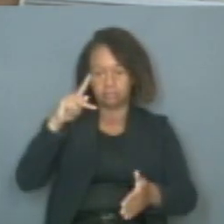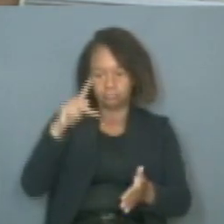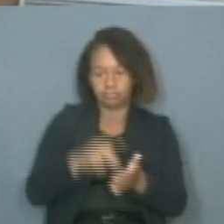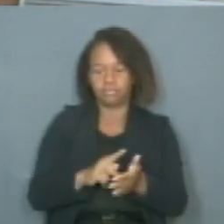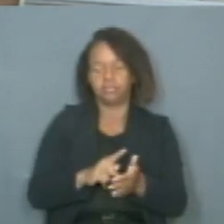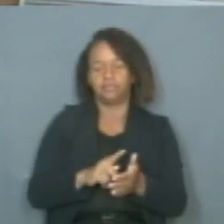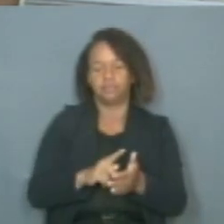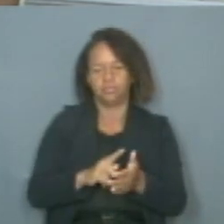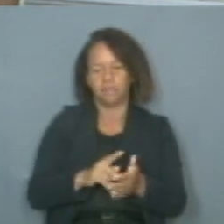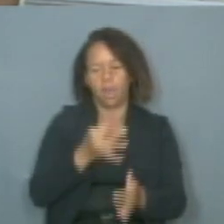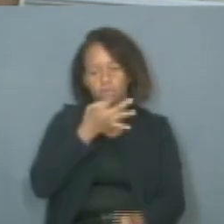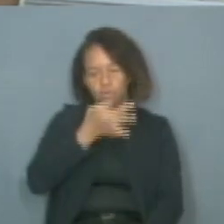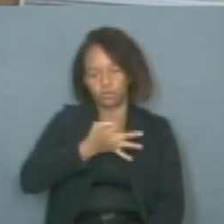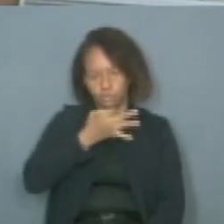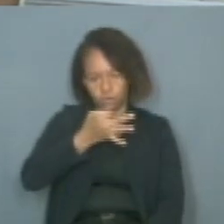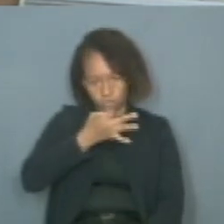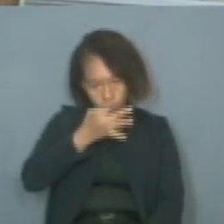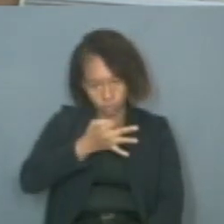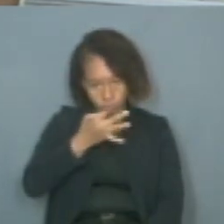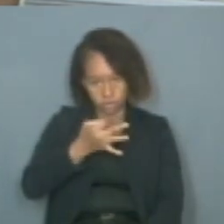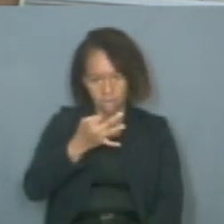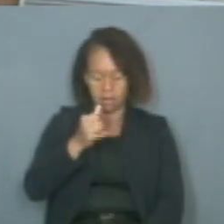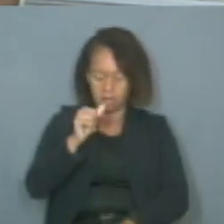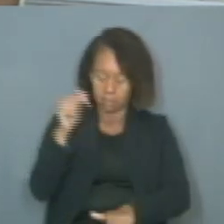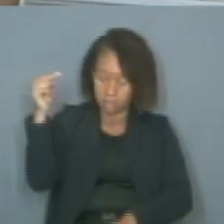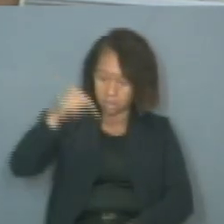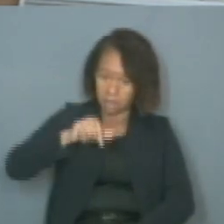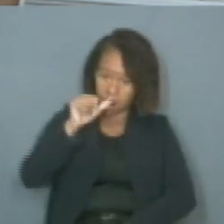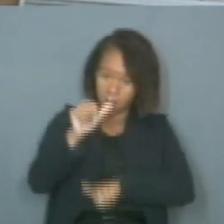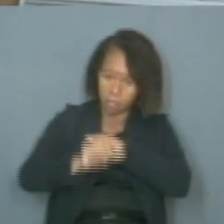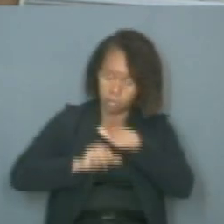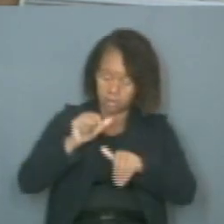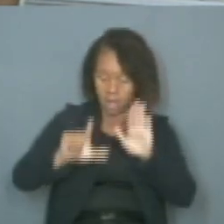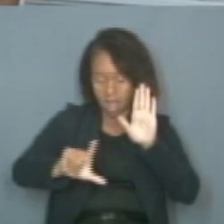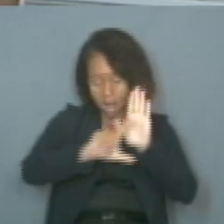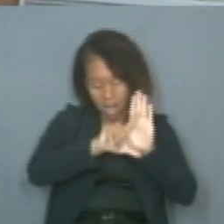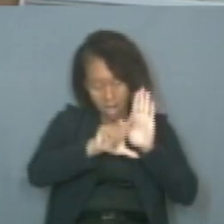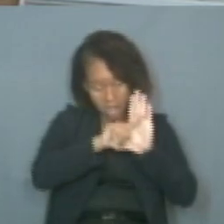efetivamente, aí é a minha sugestão, a gente trazer para alterar a